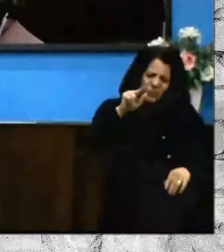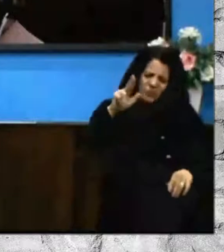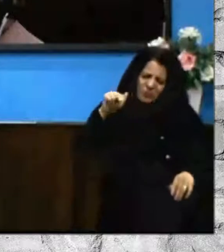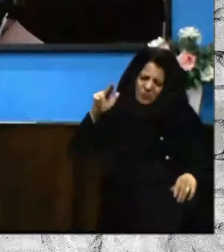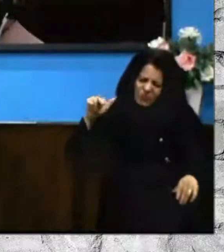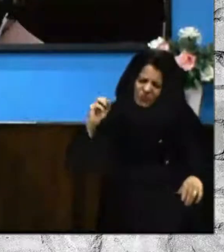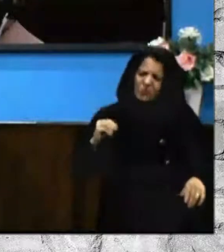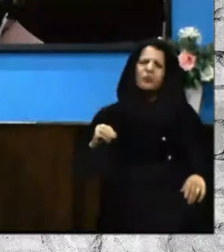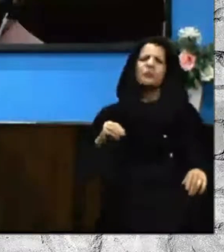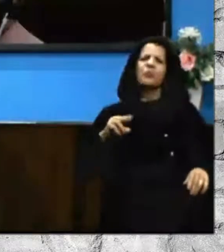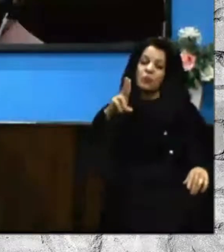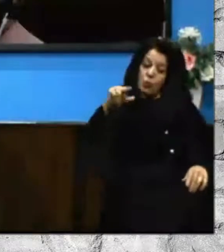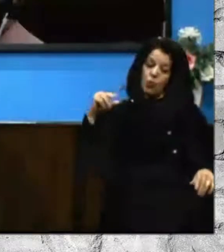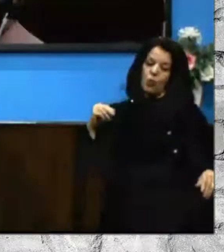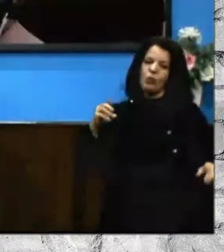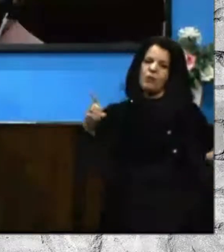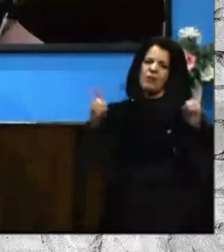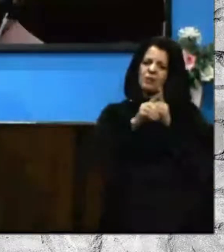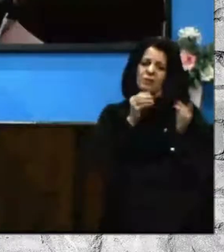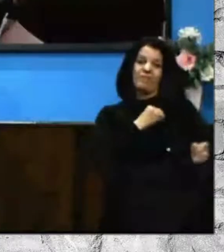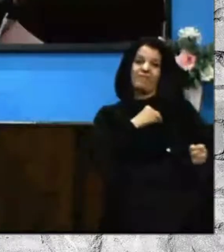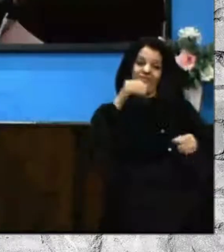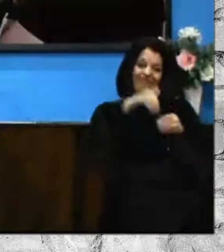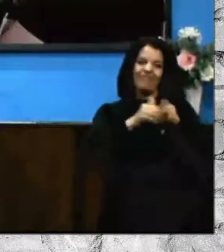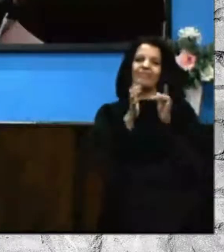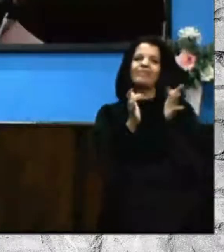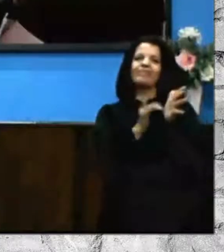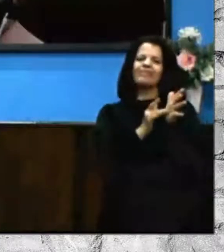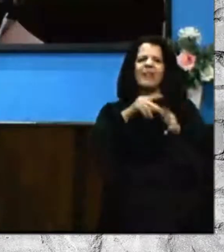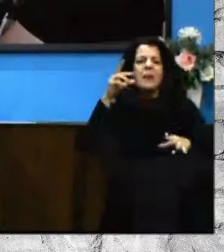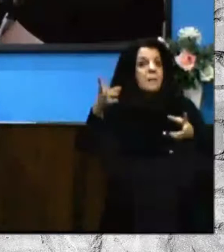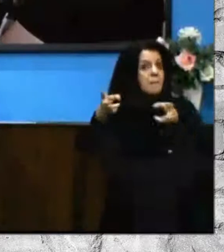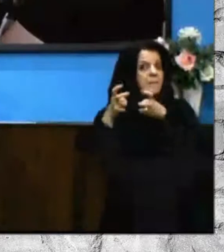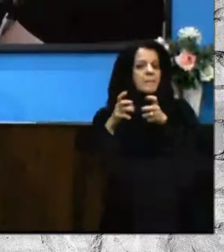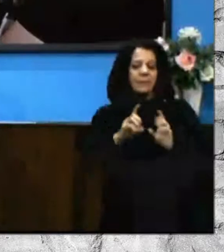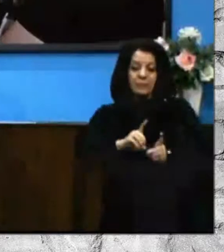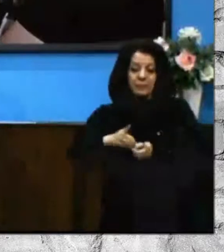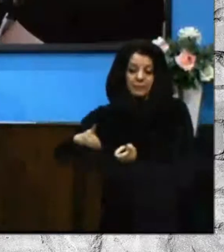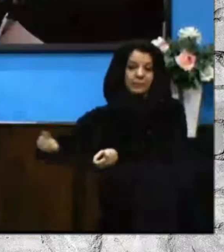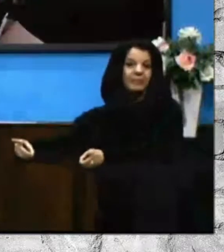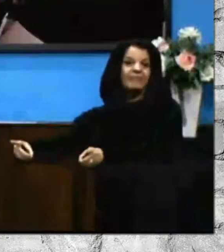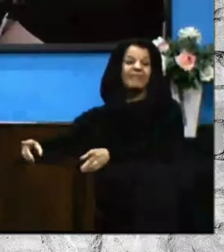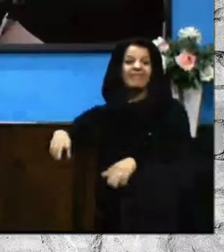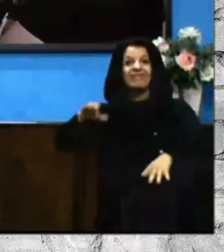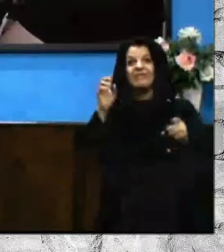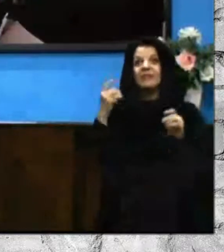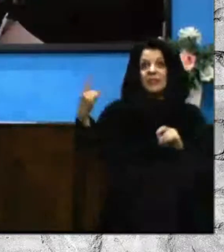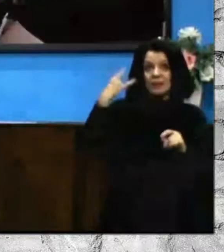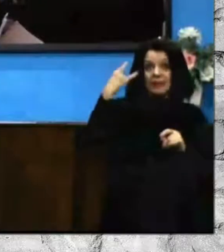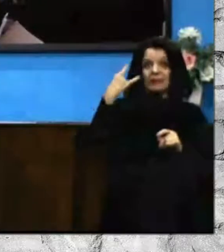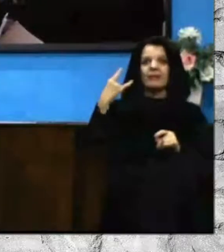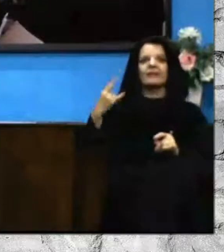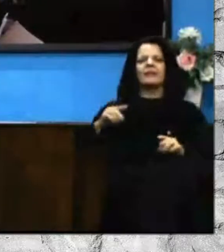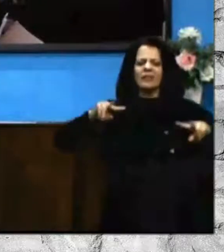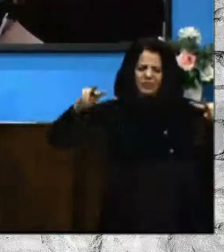foi encontrado em Jesus. Então note, o deserto da tentação e provação se tornou no campo